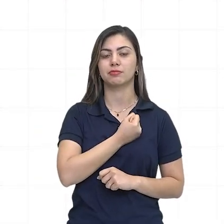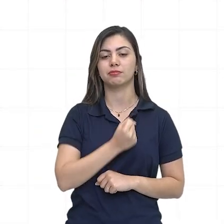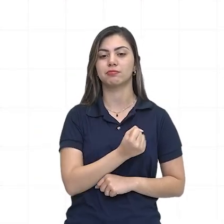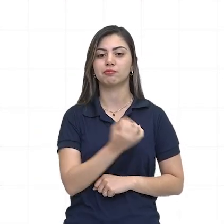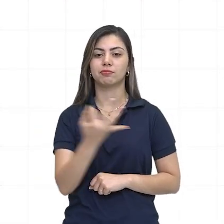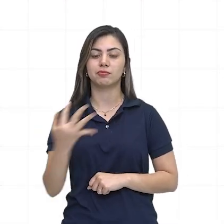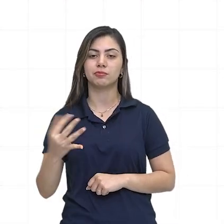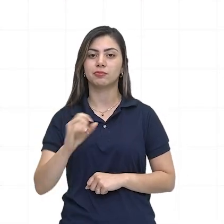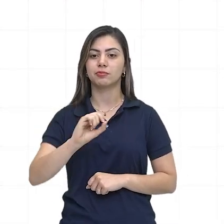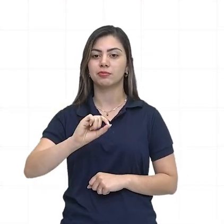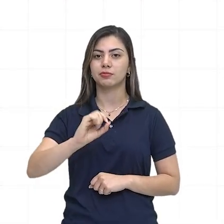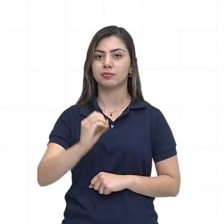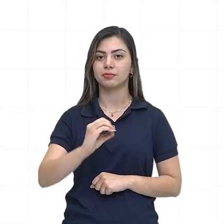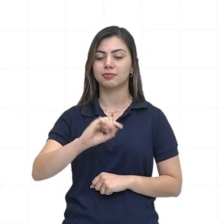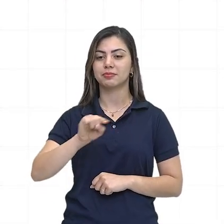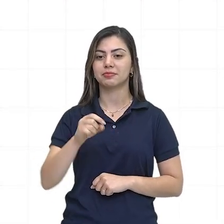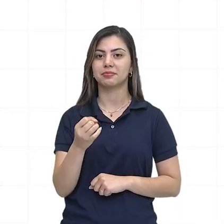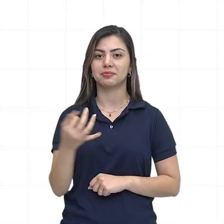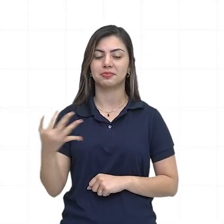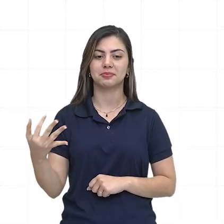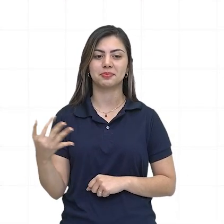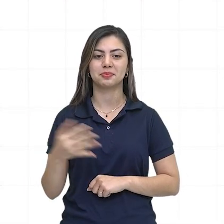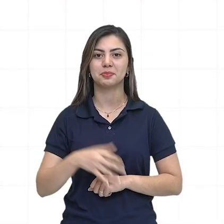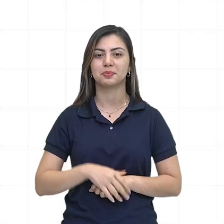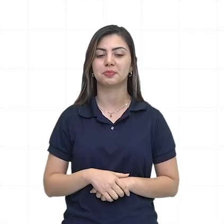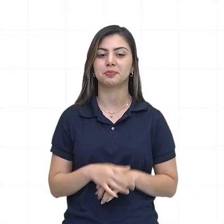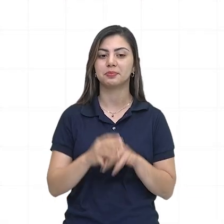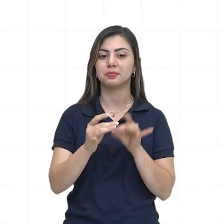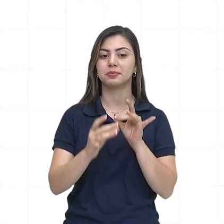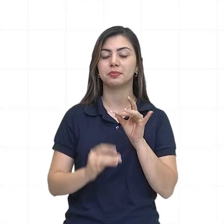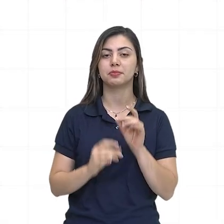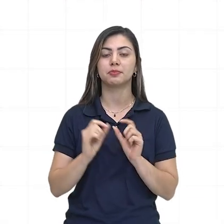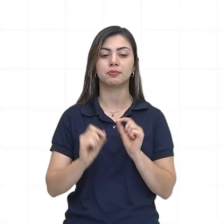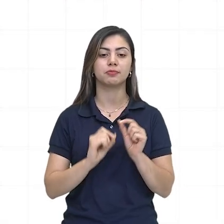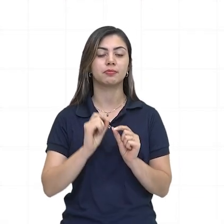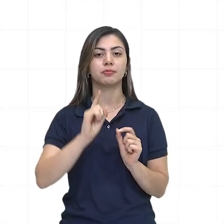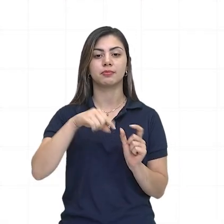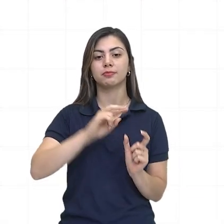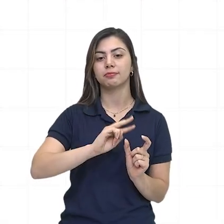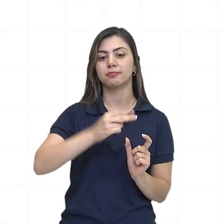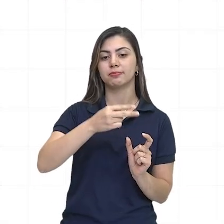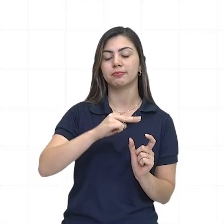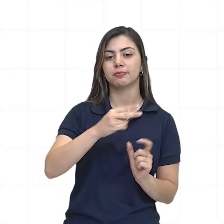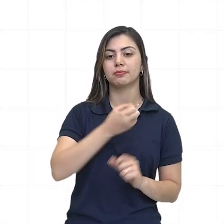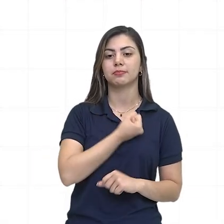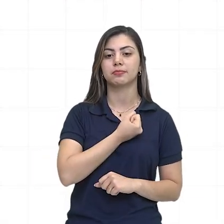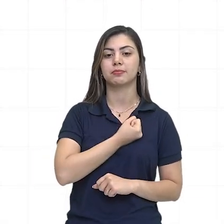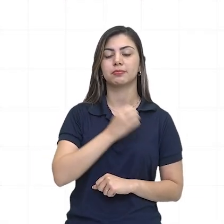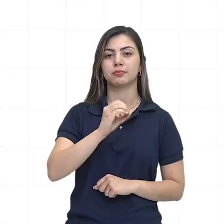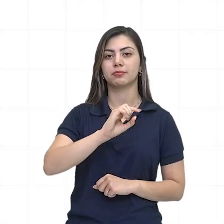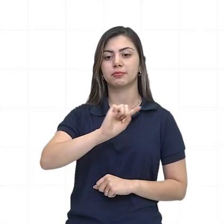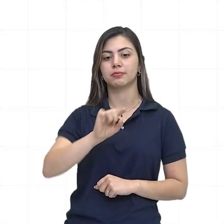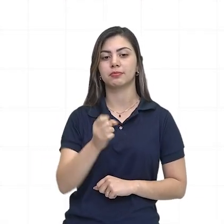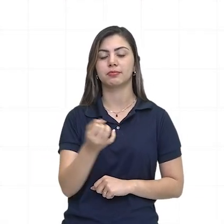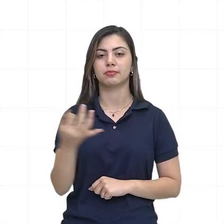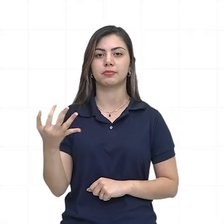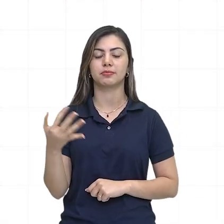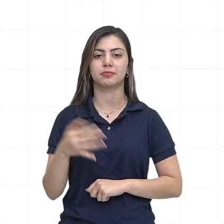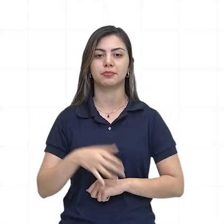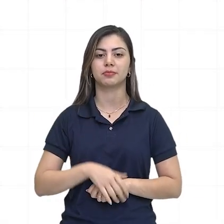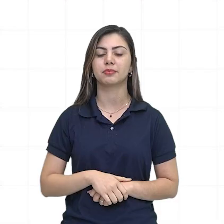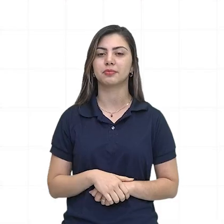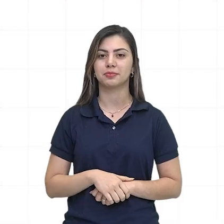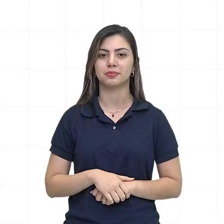racionais na forma decimal e finita. Detalhamento, potenciação com números racionais na